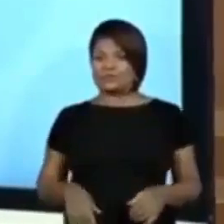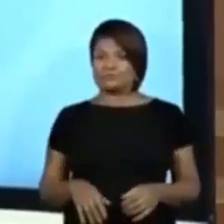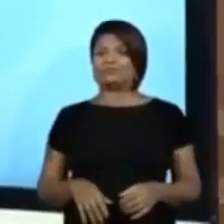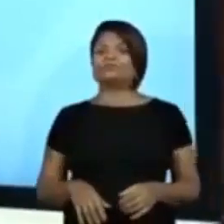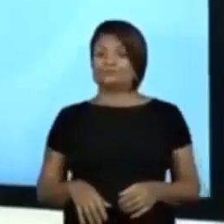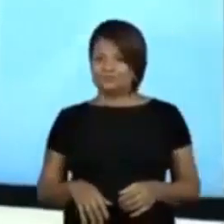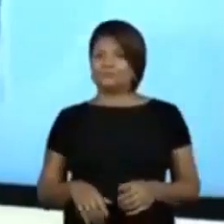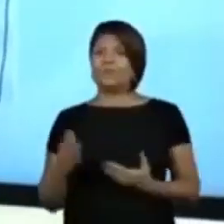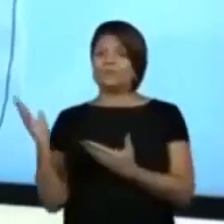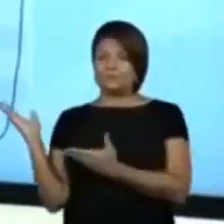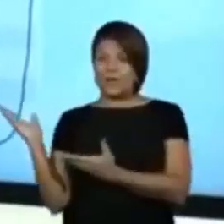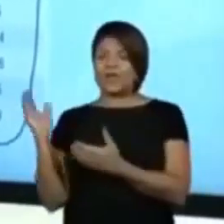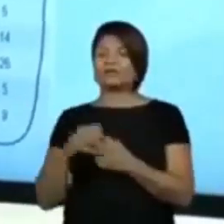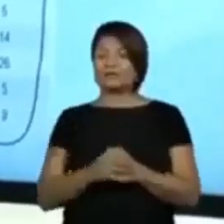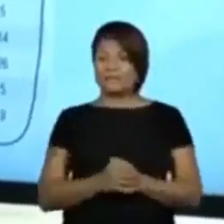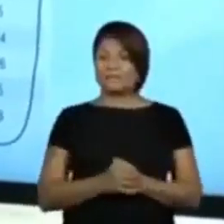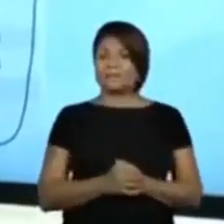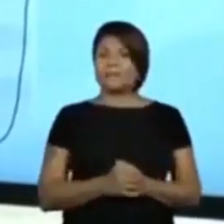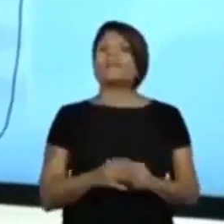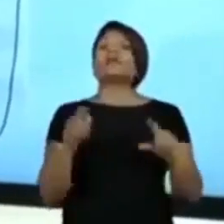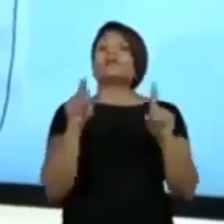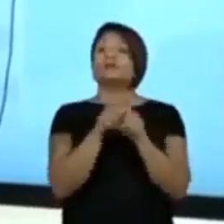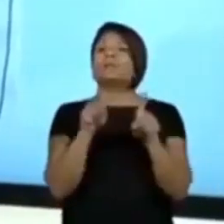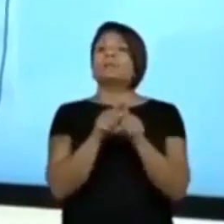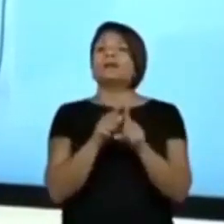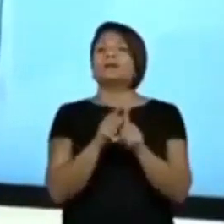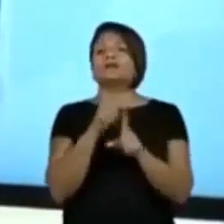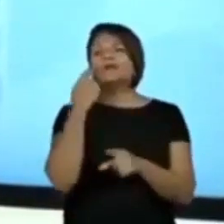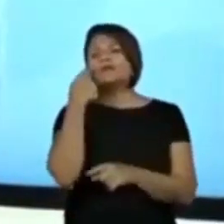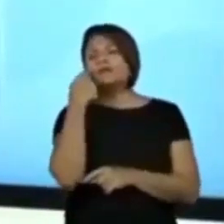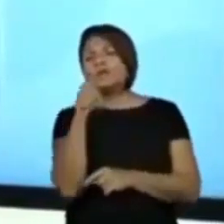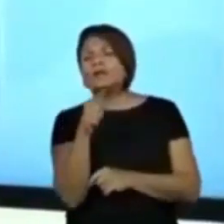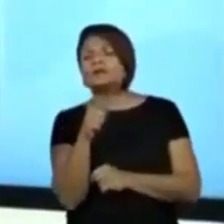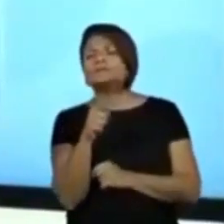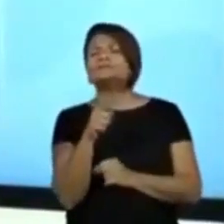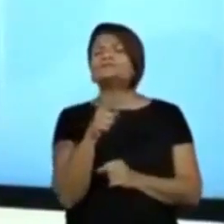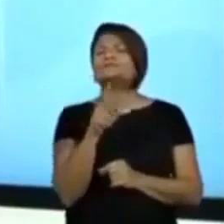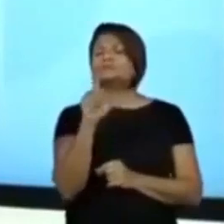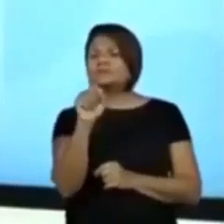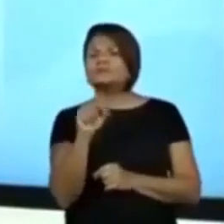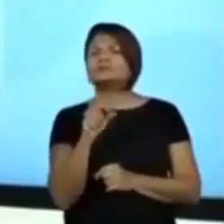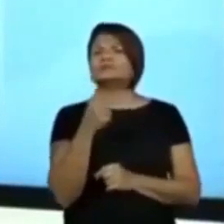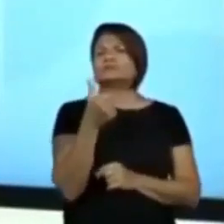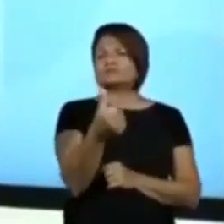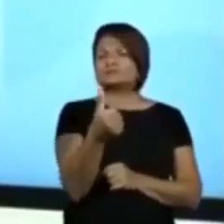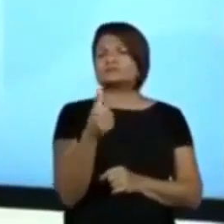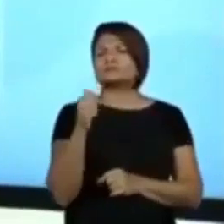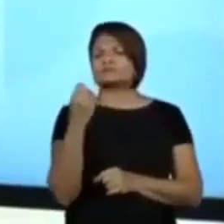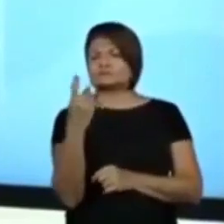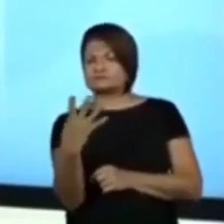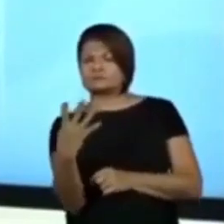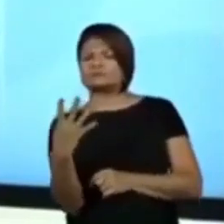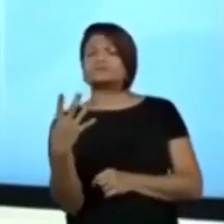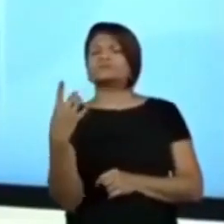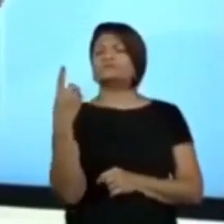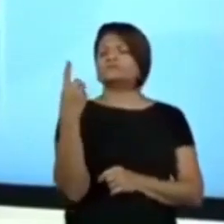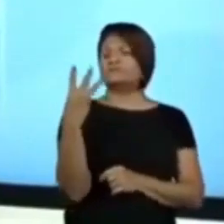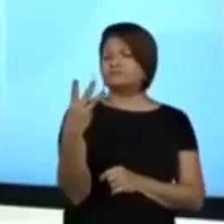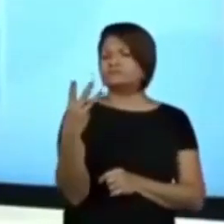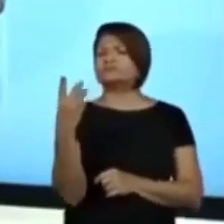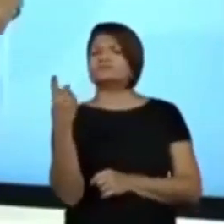na minha coluna e observando. Bom, 10, 6, 14,